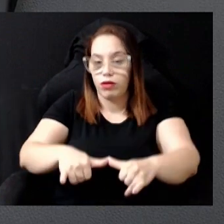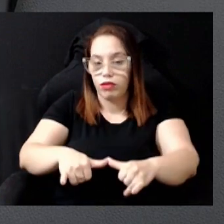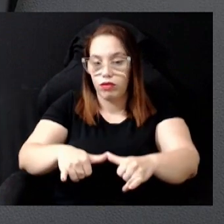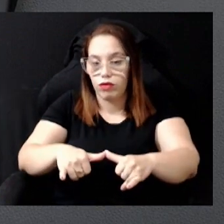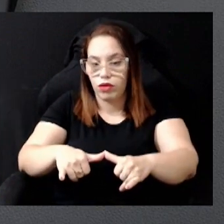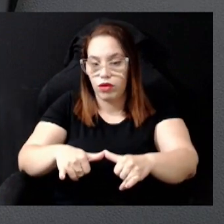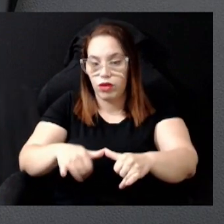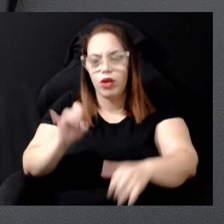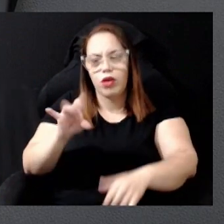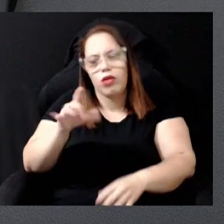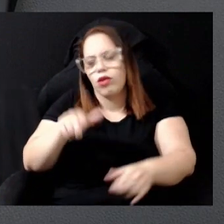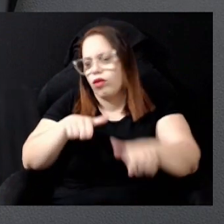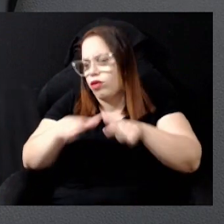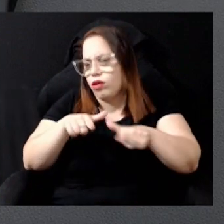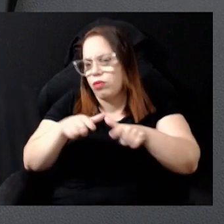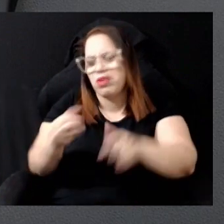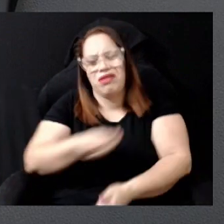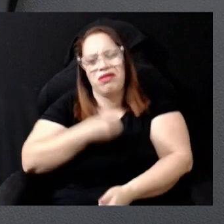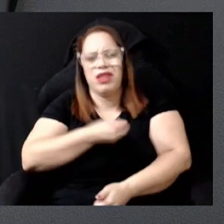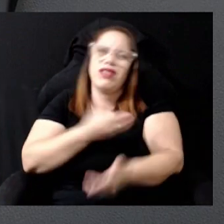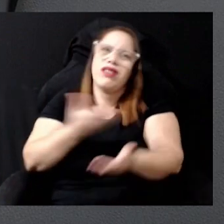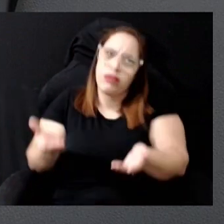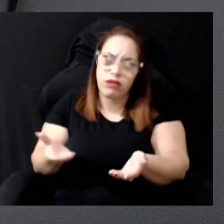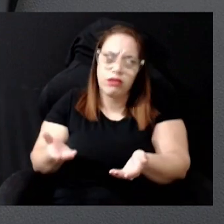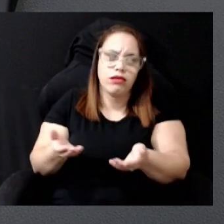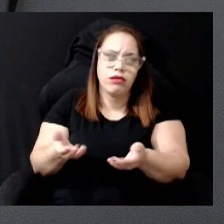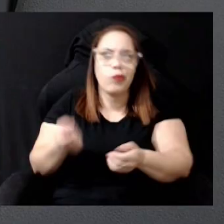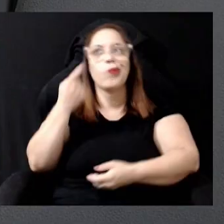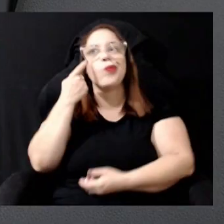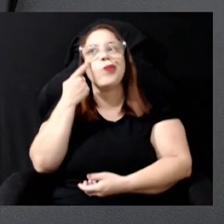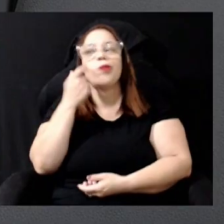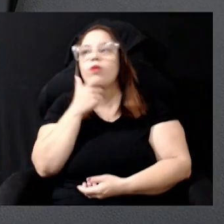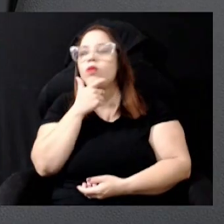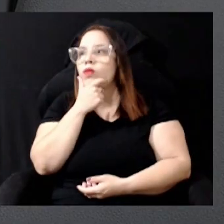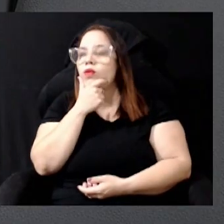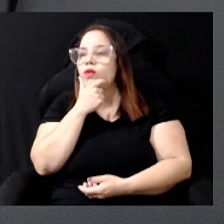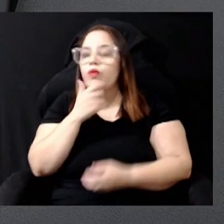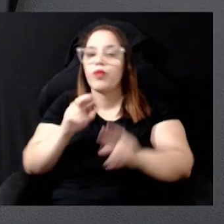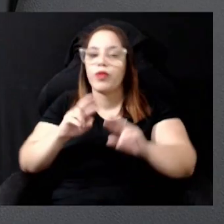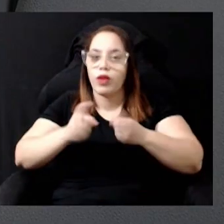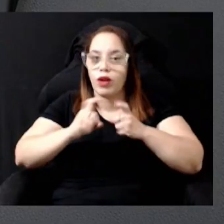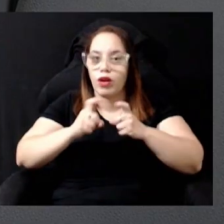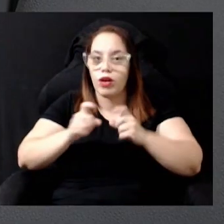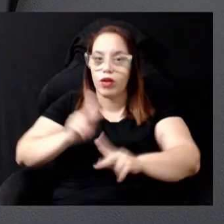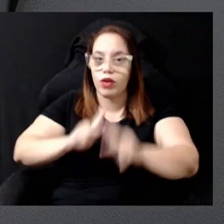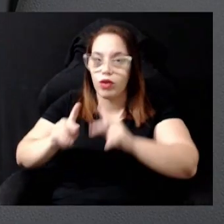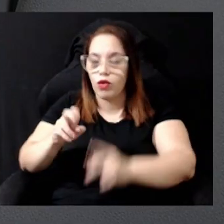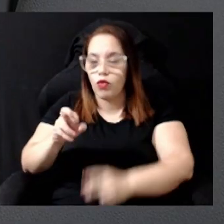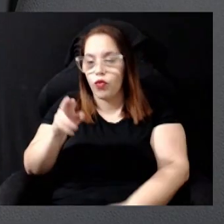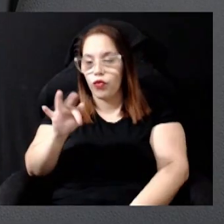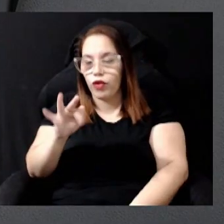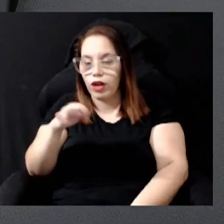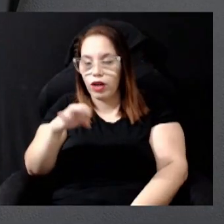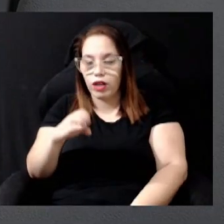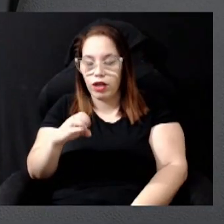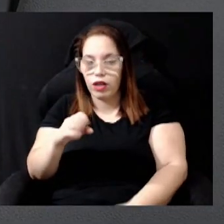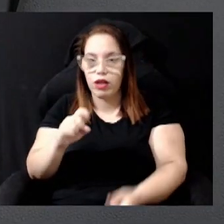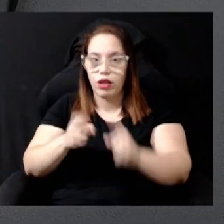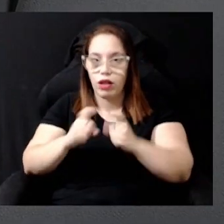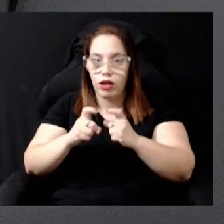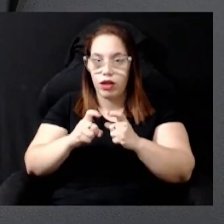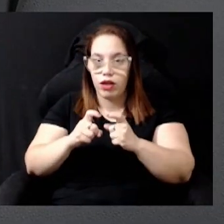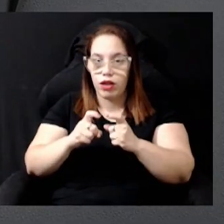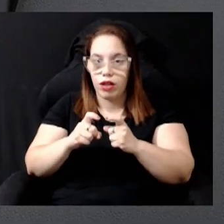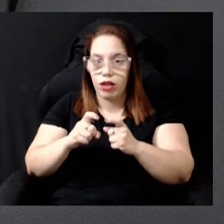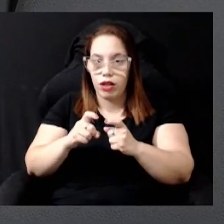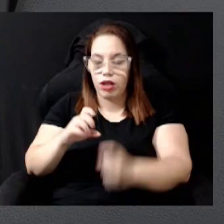mas para a vida, né? E identificando isso, nós fizemos reunião com a Fundação Casa, fizemos reunião com o Centro Paula Souza,